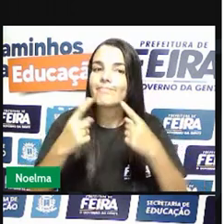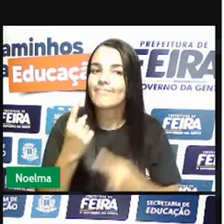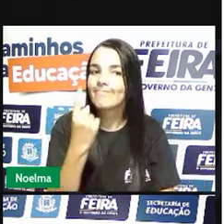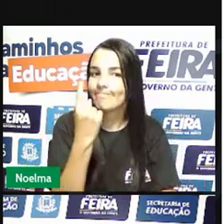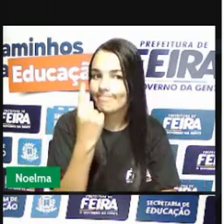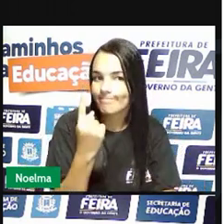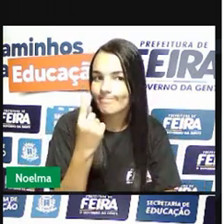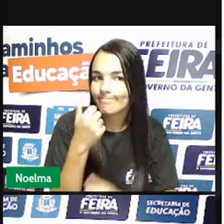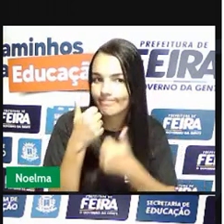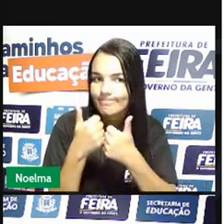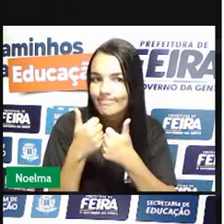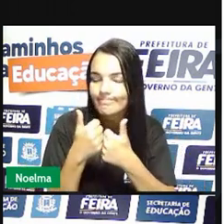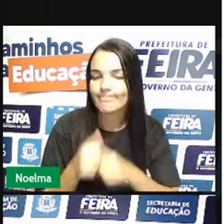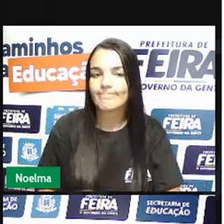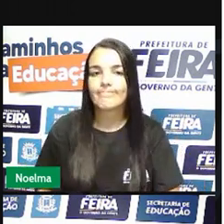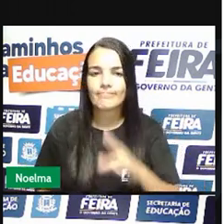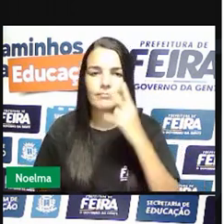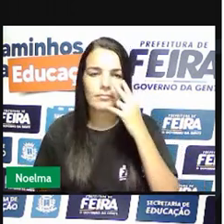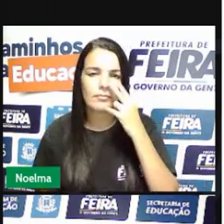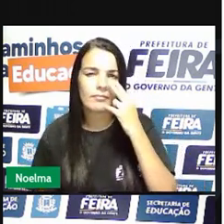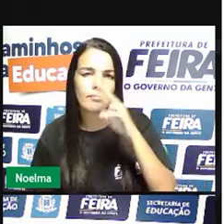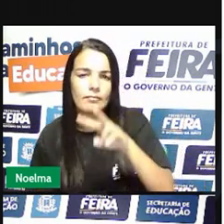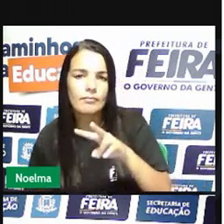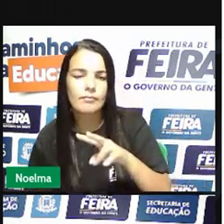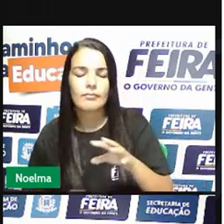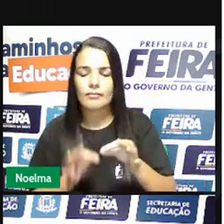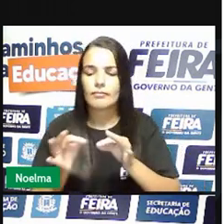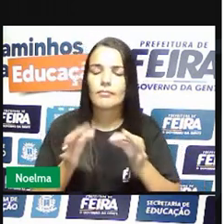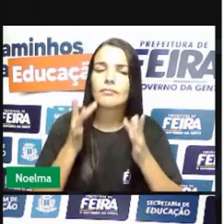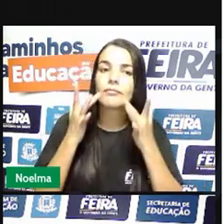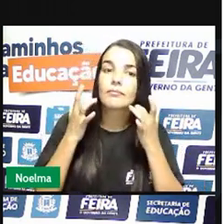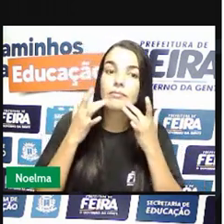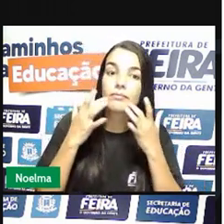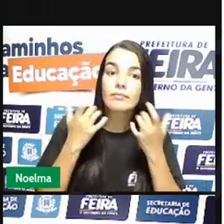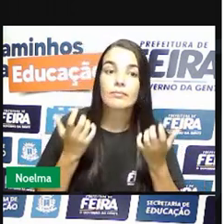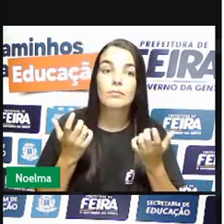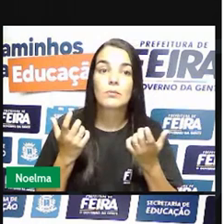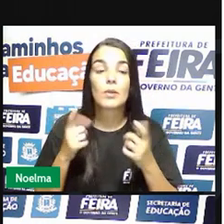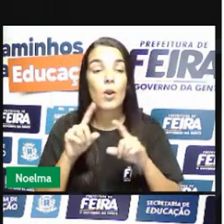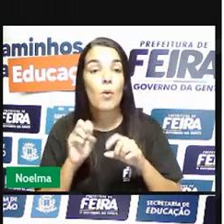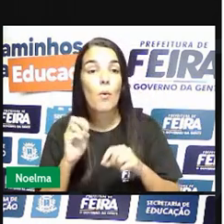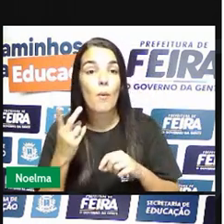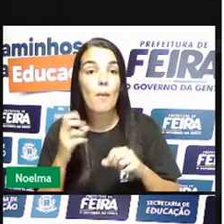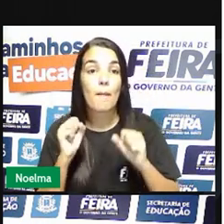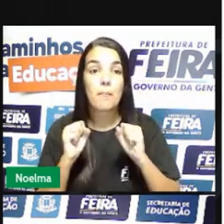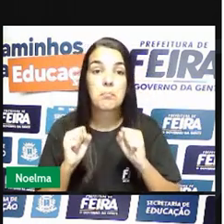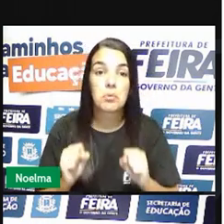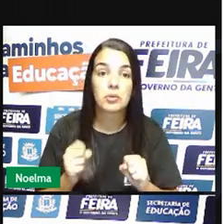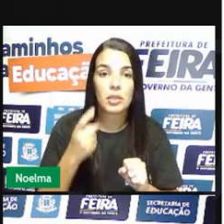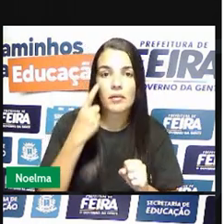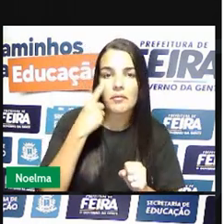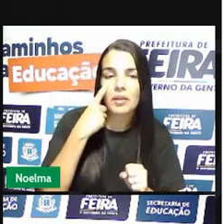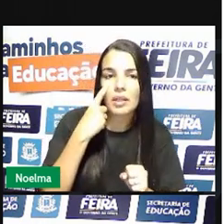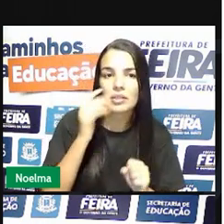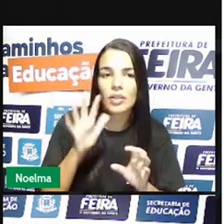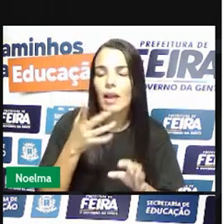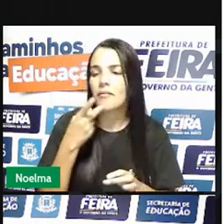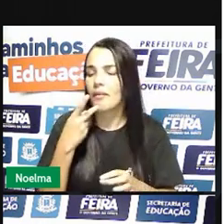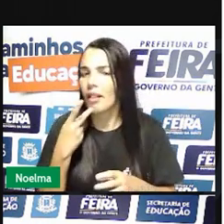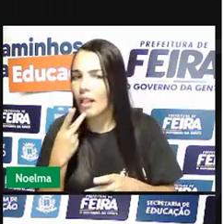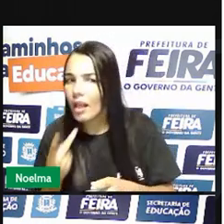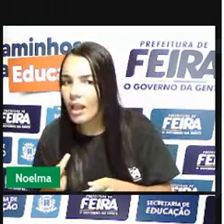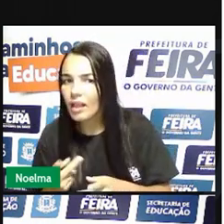só, né? Em vista dos fatos apresentados, ou vocês podem começar, em virtude do que foi